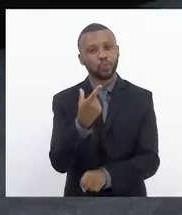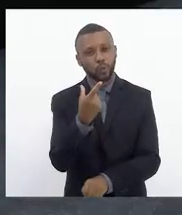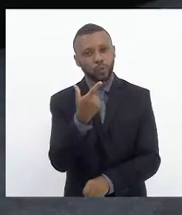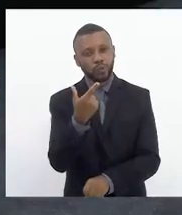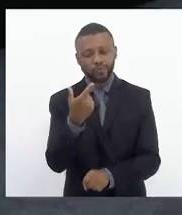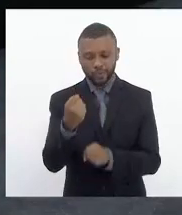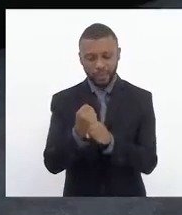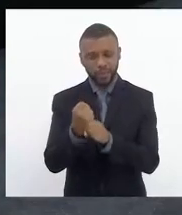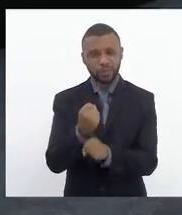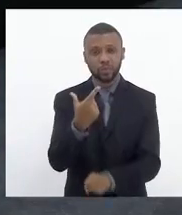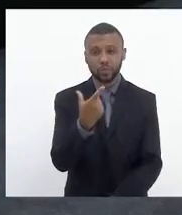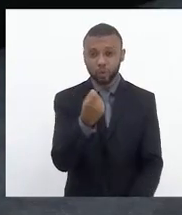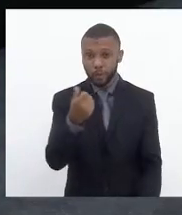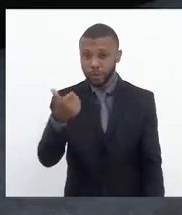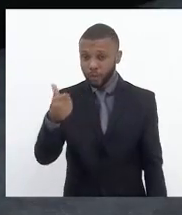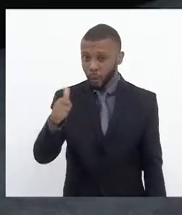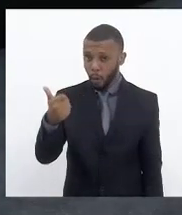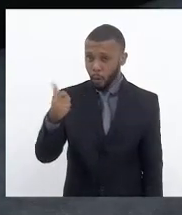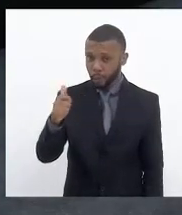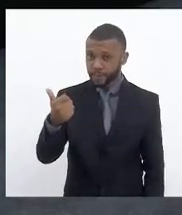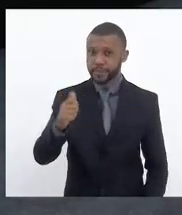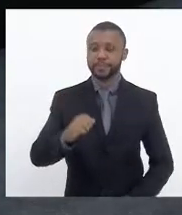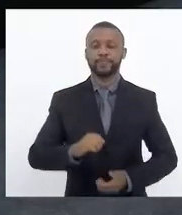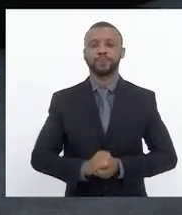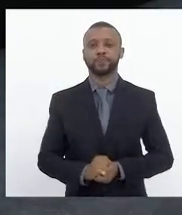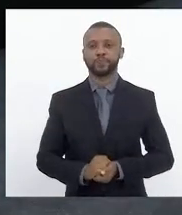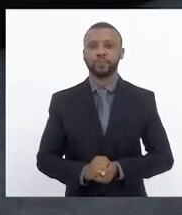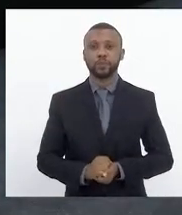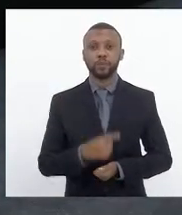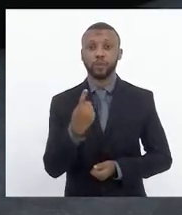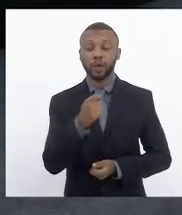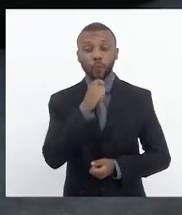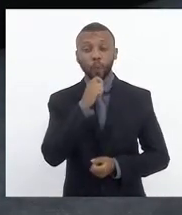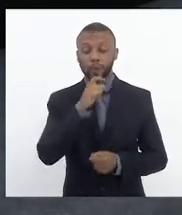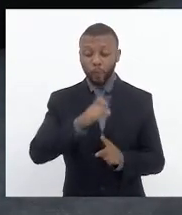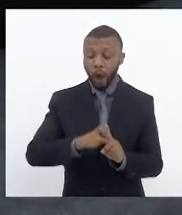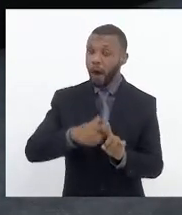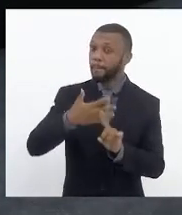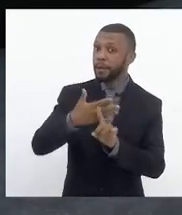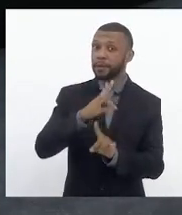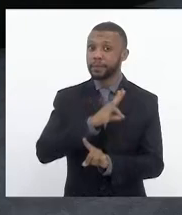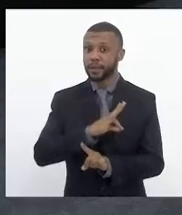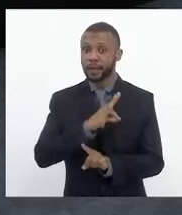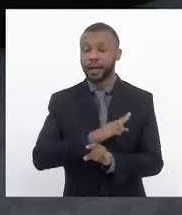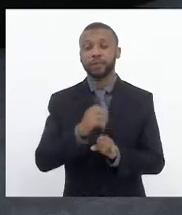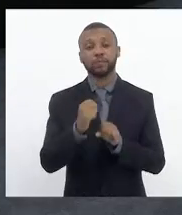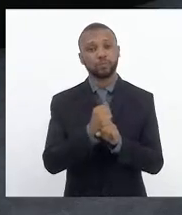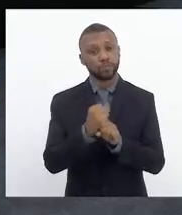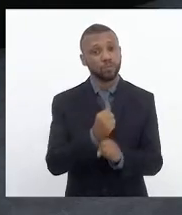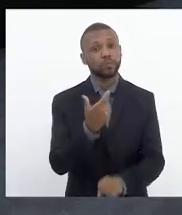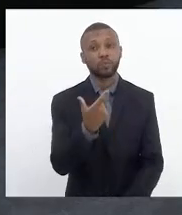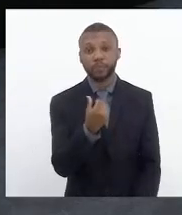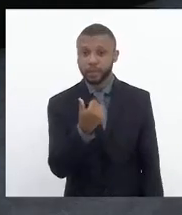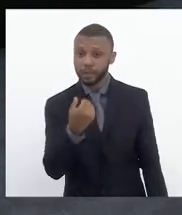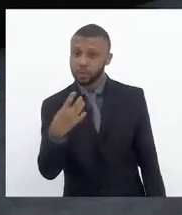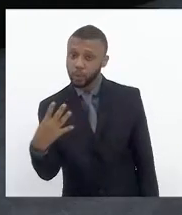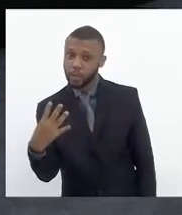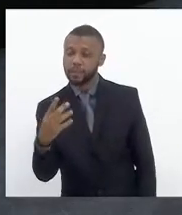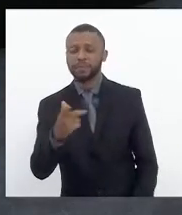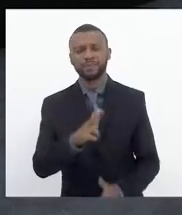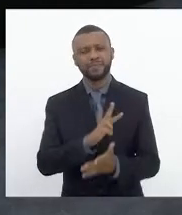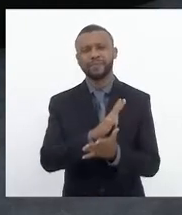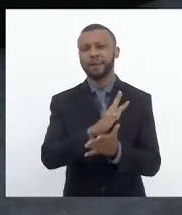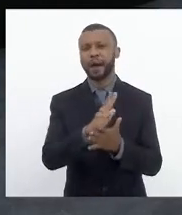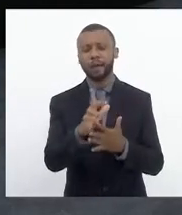E desde 2011 nós estamos jeito sem reposição salarial desde 2014 e assim uma